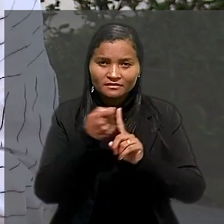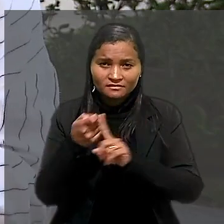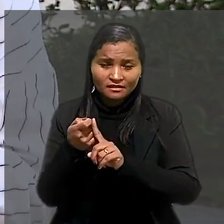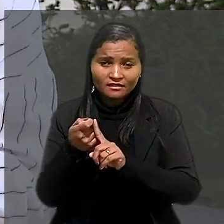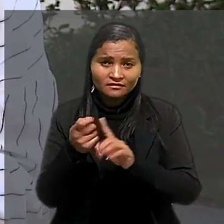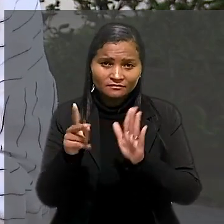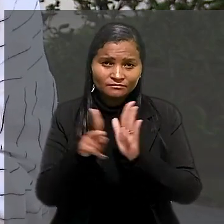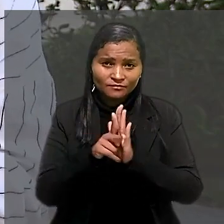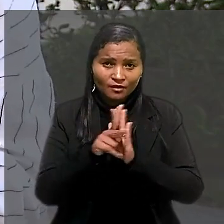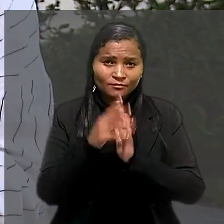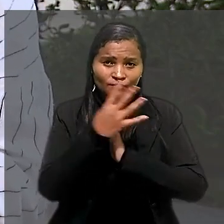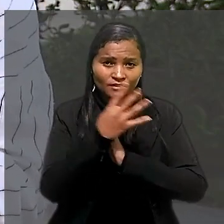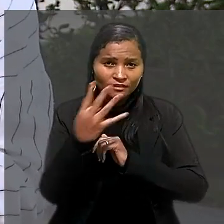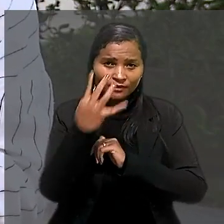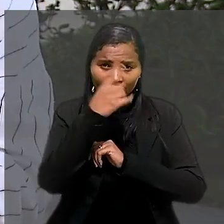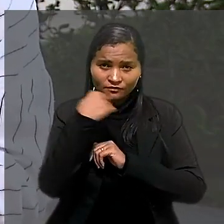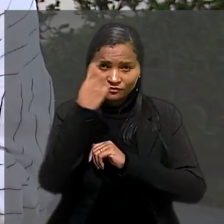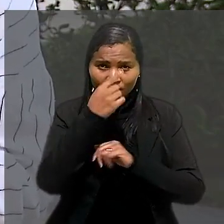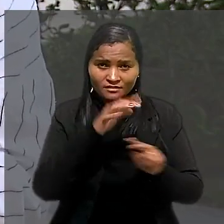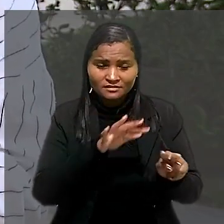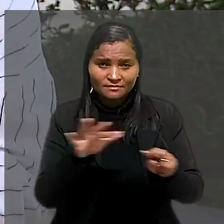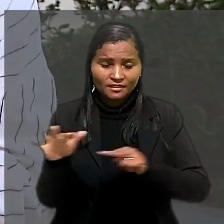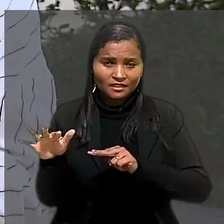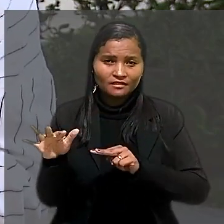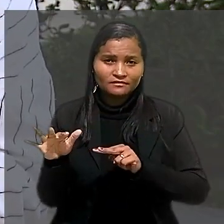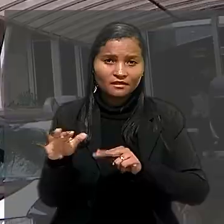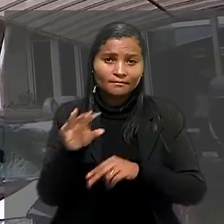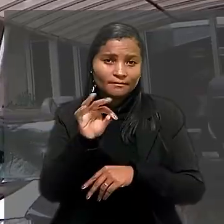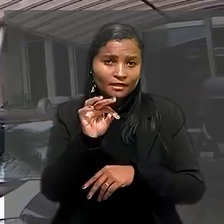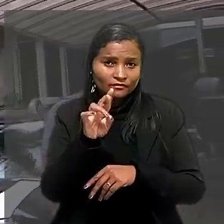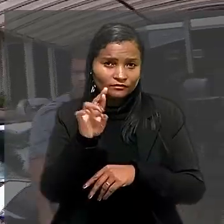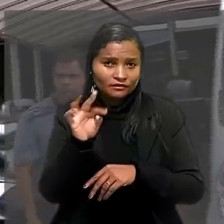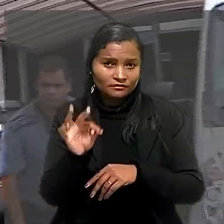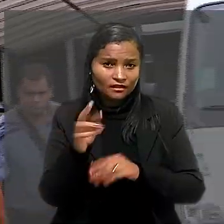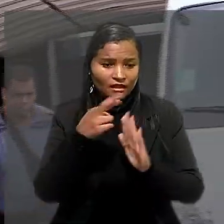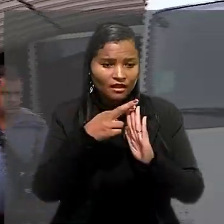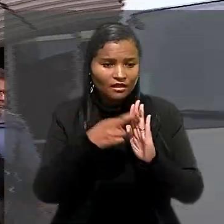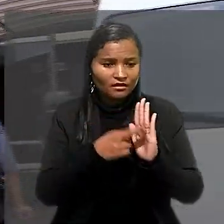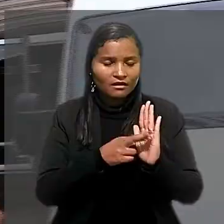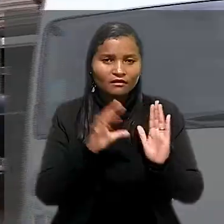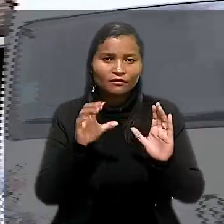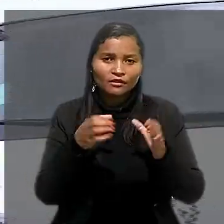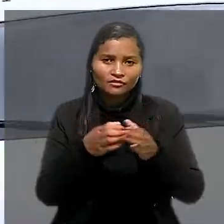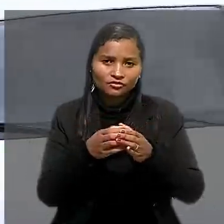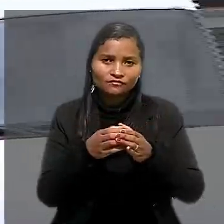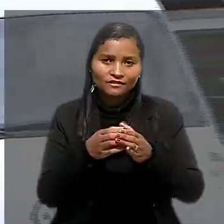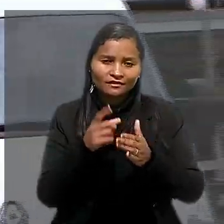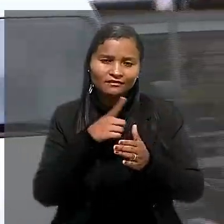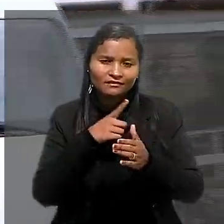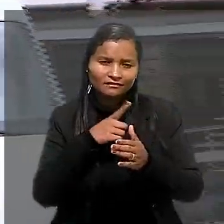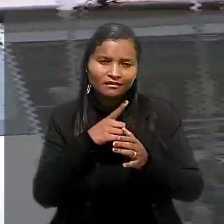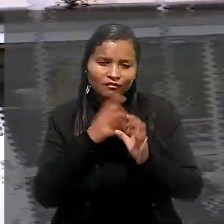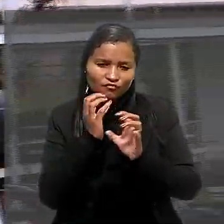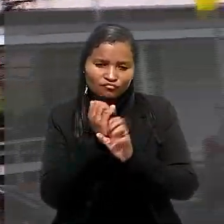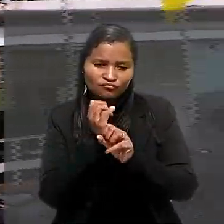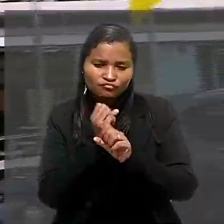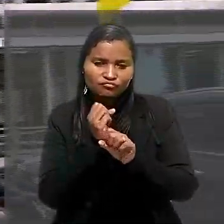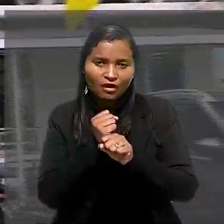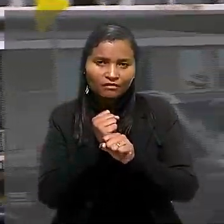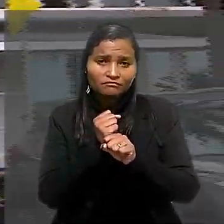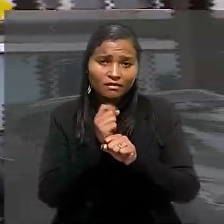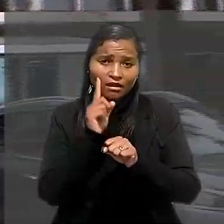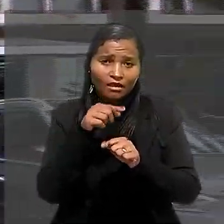mensais referentes à jornada de 44 horas semanais. Para o TRT, a norma coletiva que previa essa fórmula